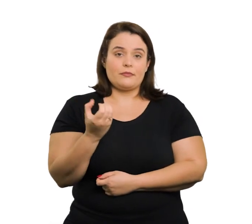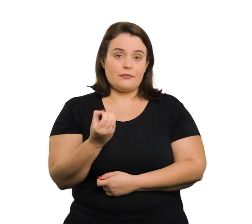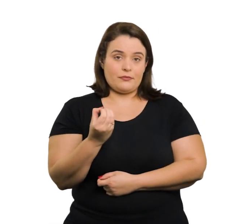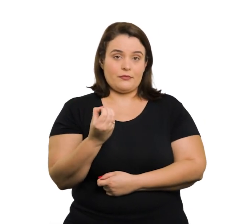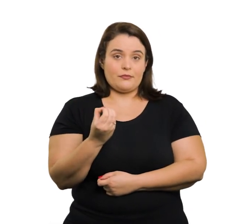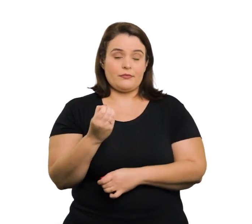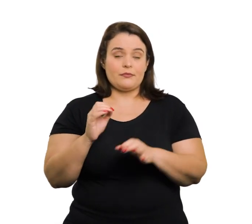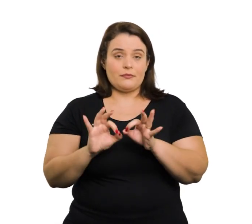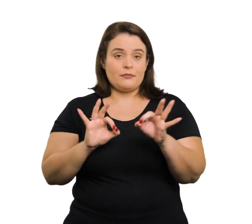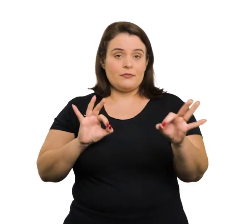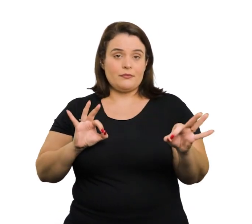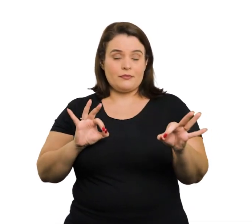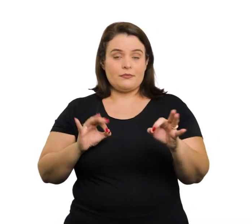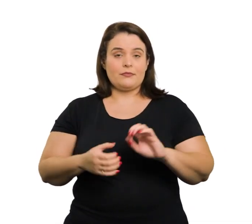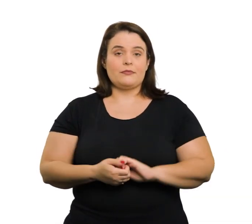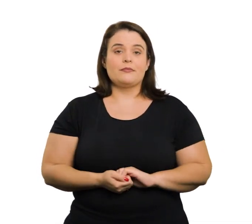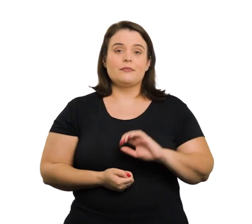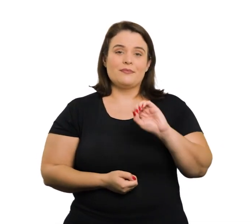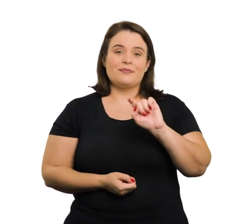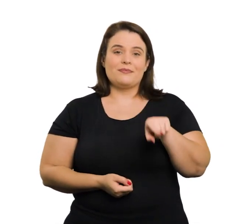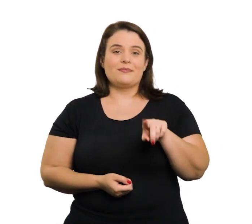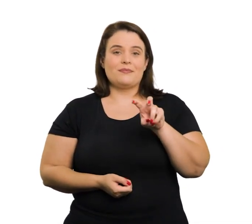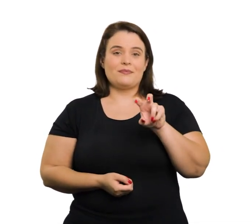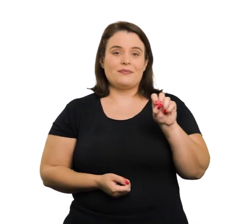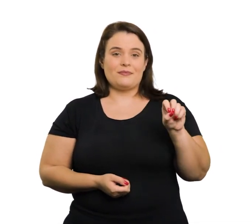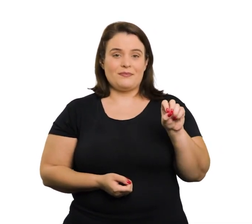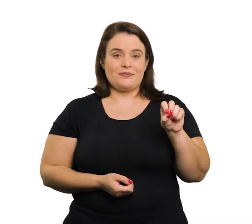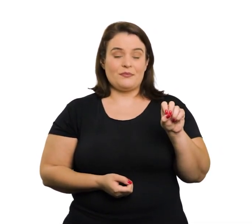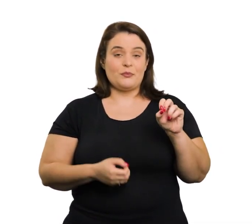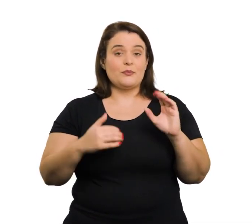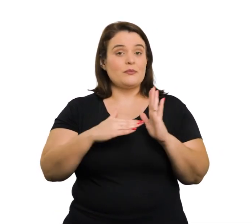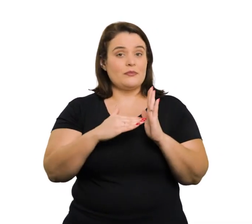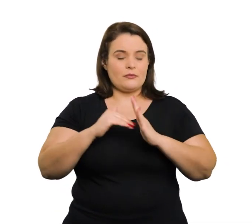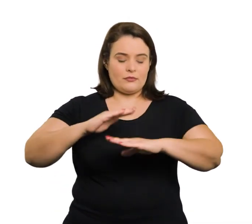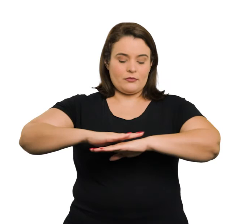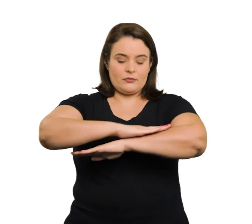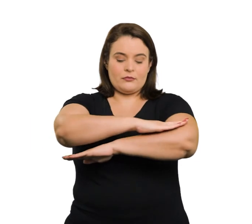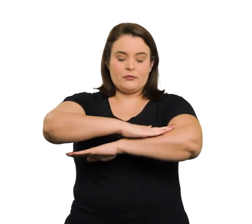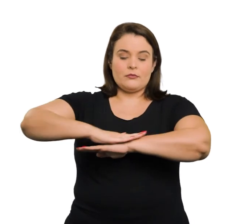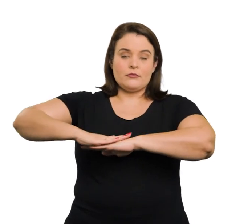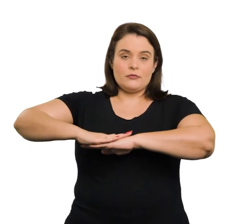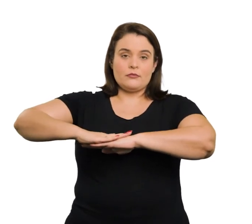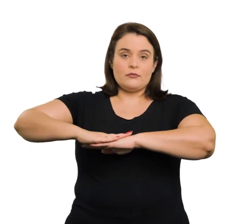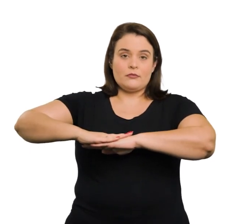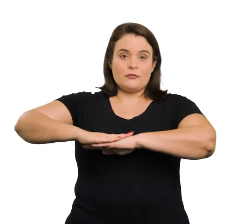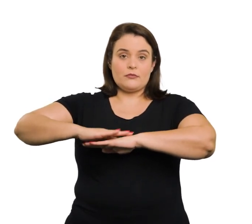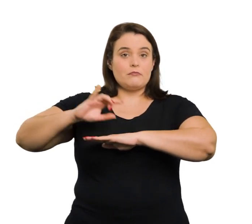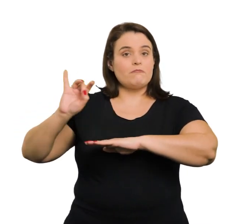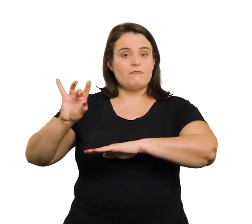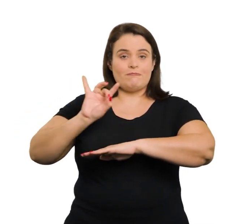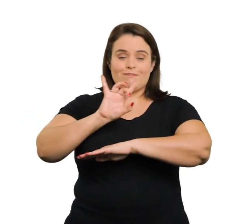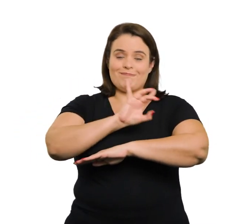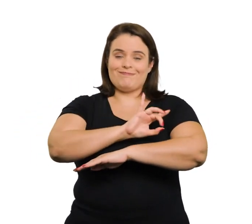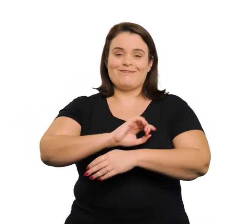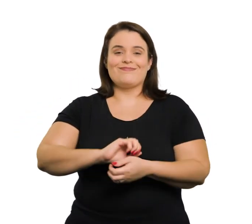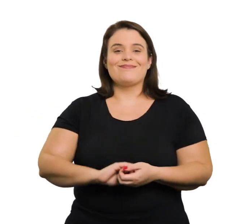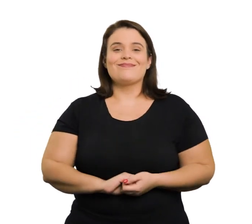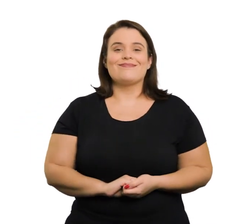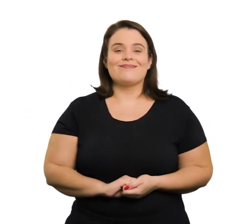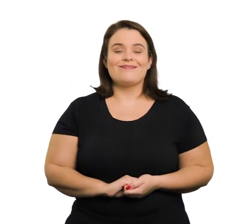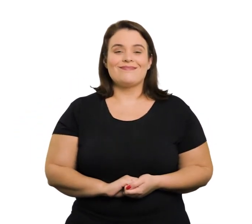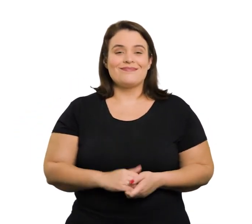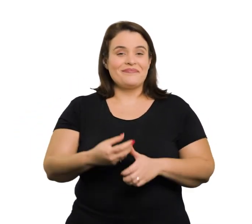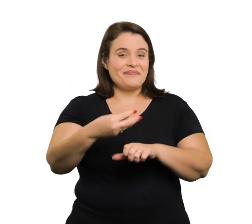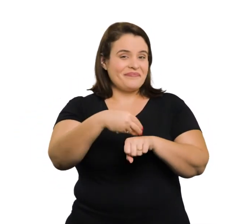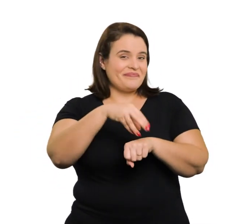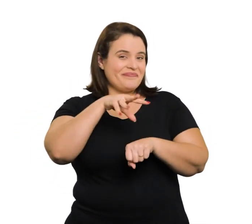a 0,60 metro e distante a 0,50 metro do limite da guia, posicionado